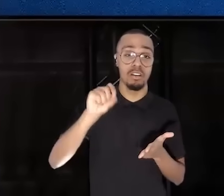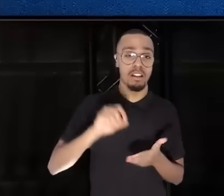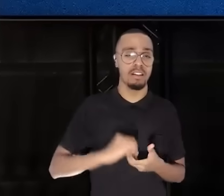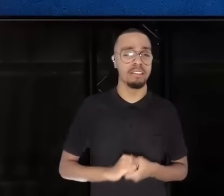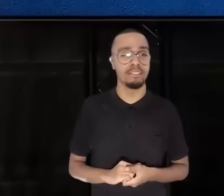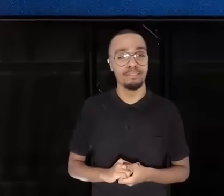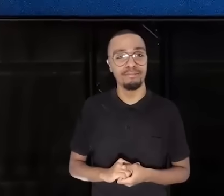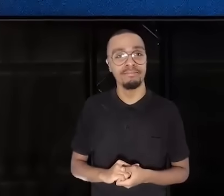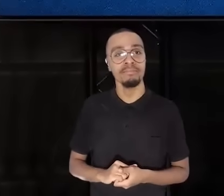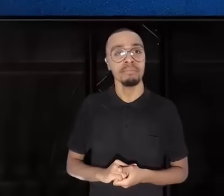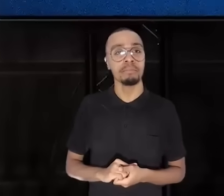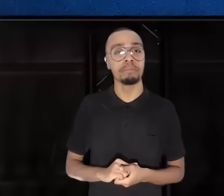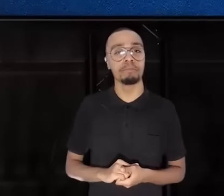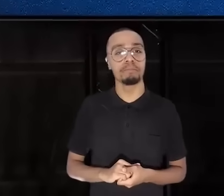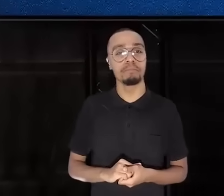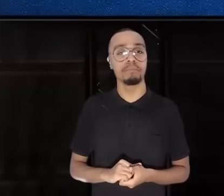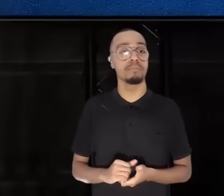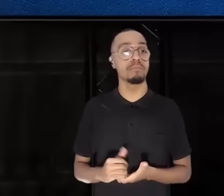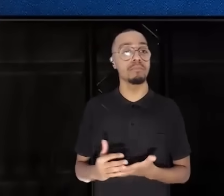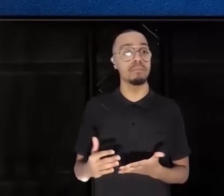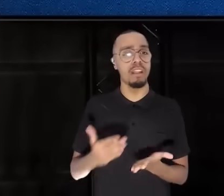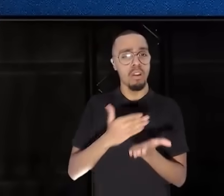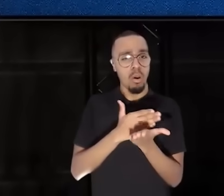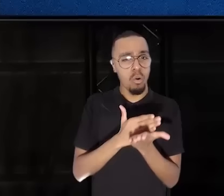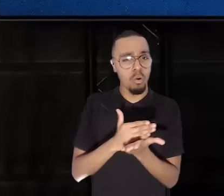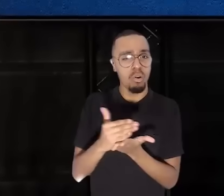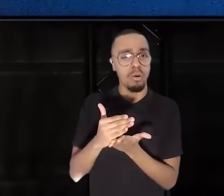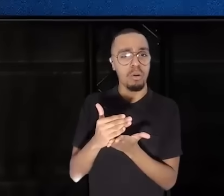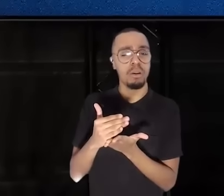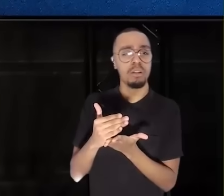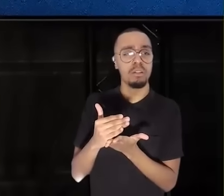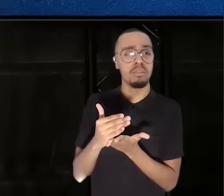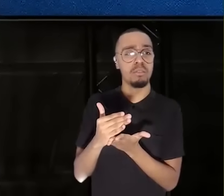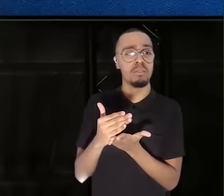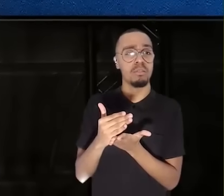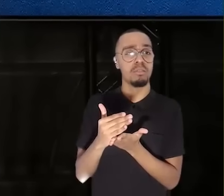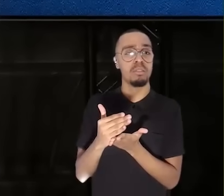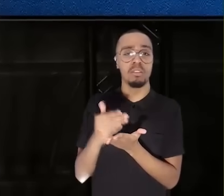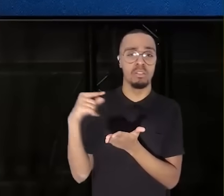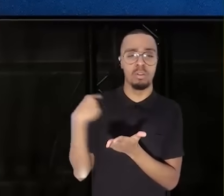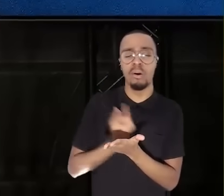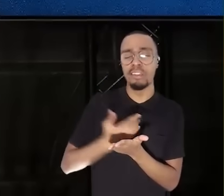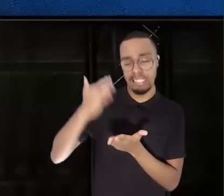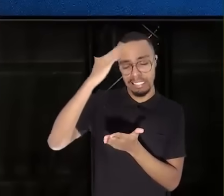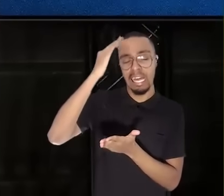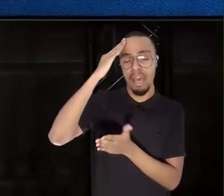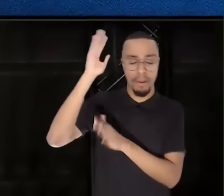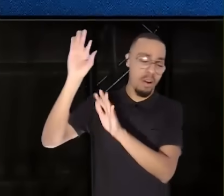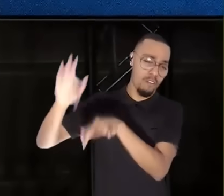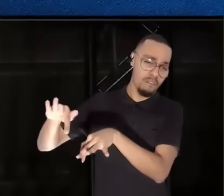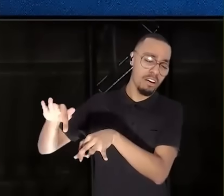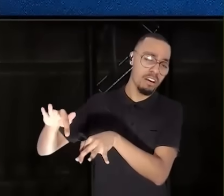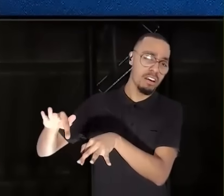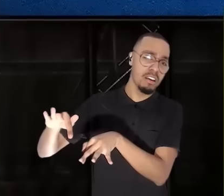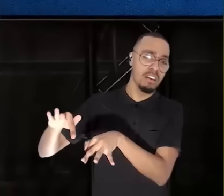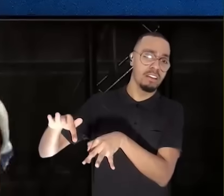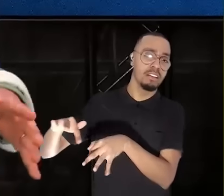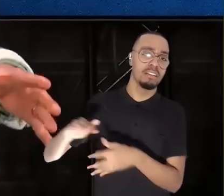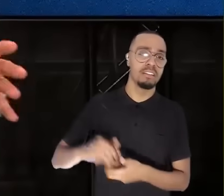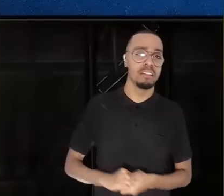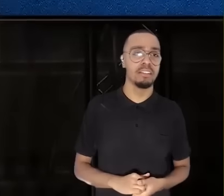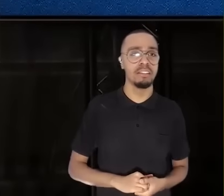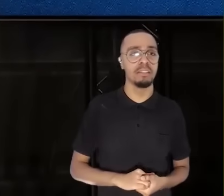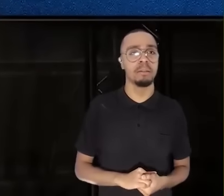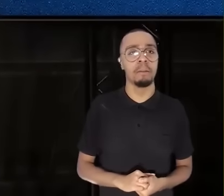faço conhecido o quê? O fim. Desde os tempos remotos, o